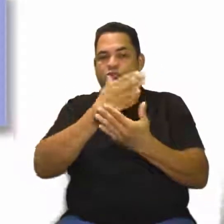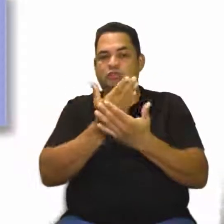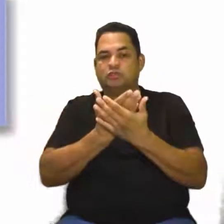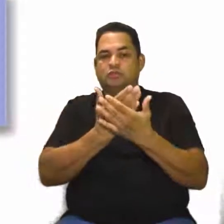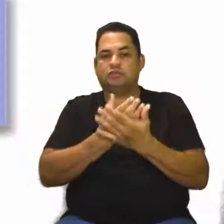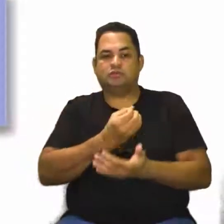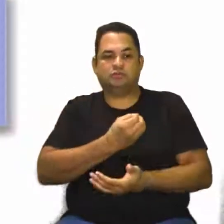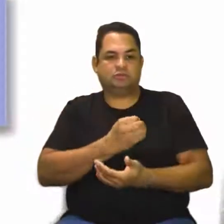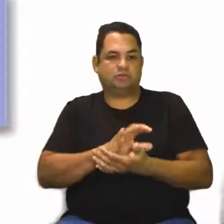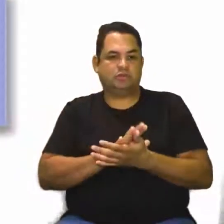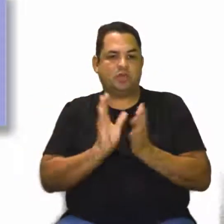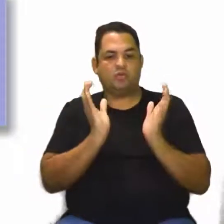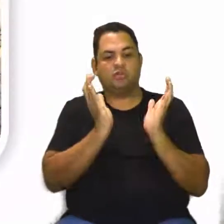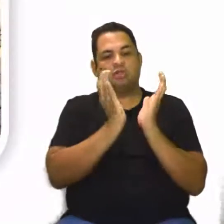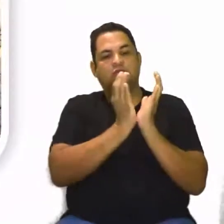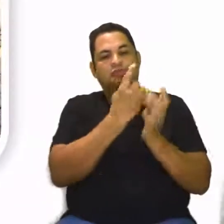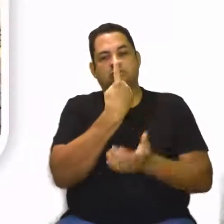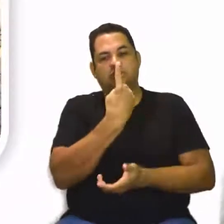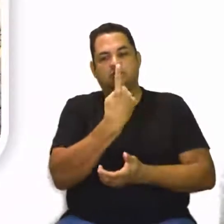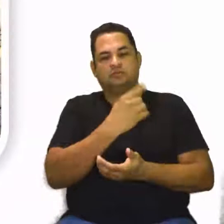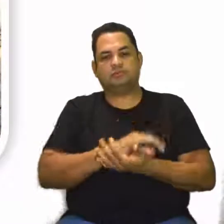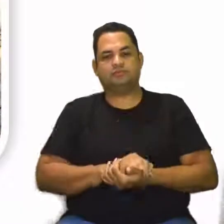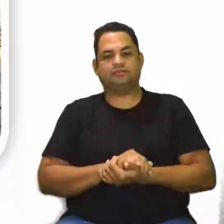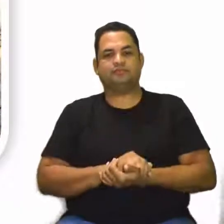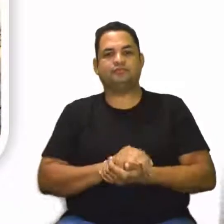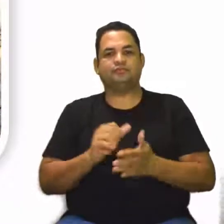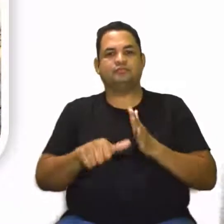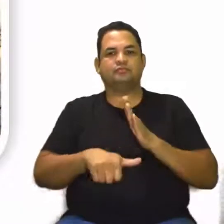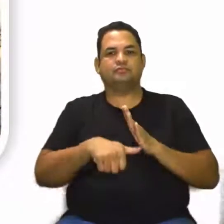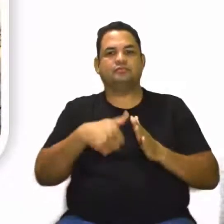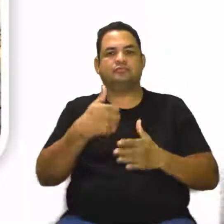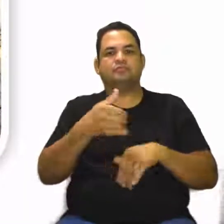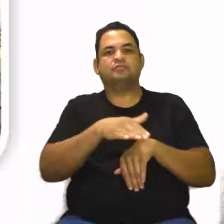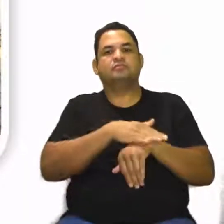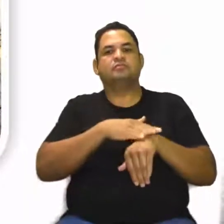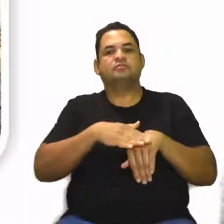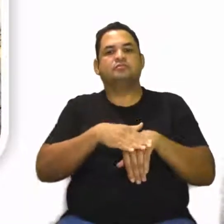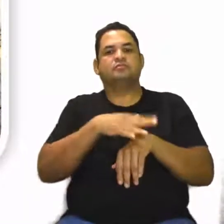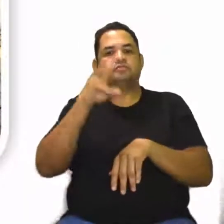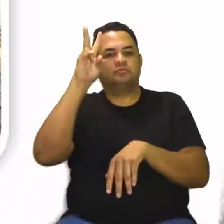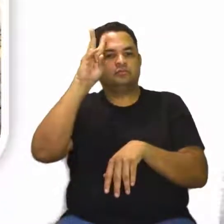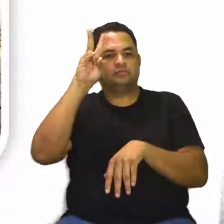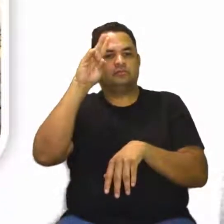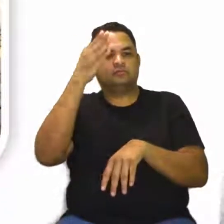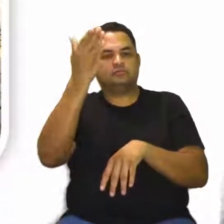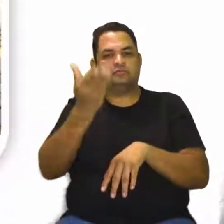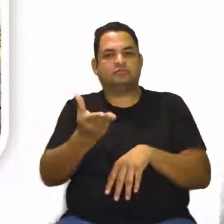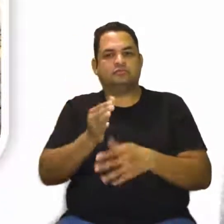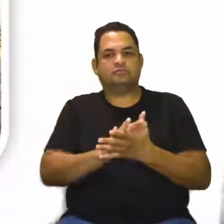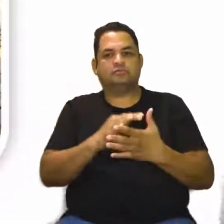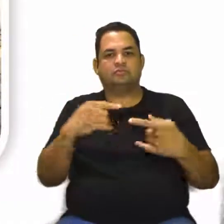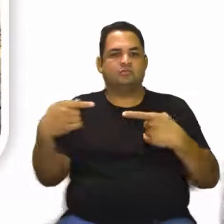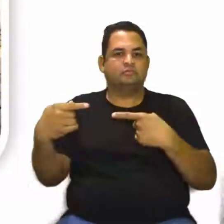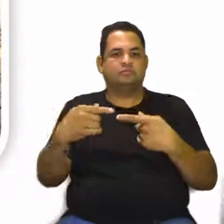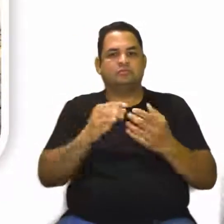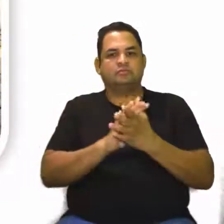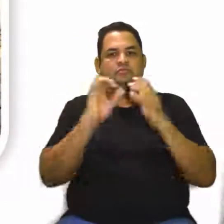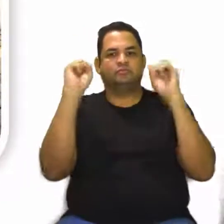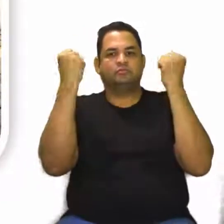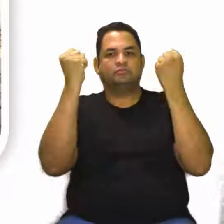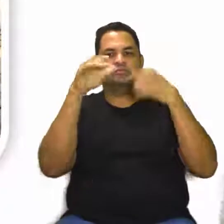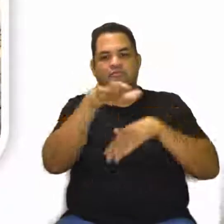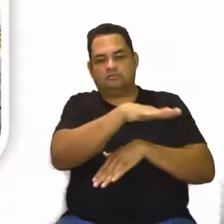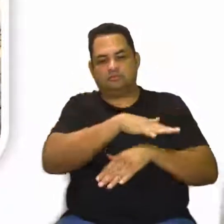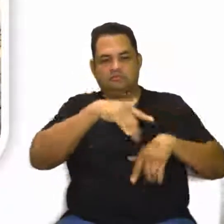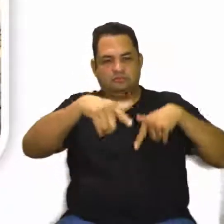unidade 1, ok? Vamos seguir. Nossa primeira conversa aqui para a gente relembrar, relacionado à atividade